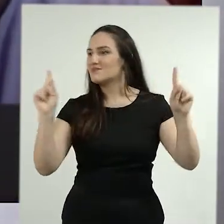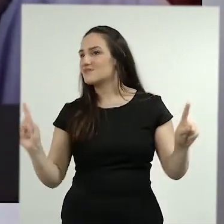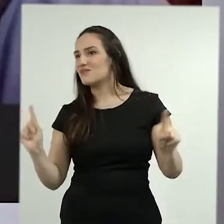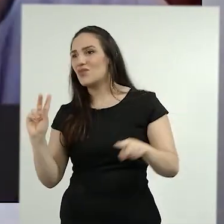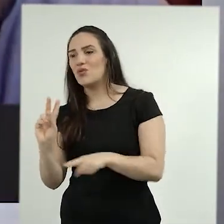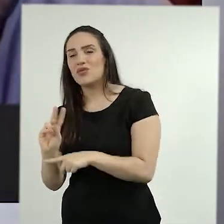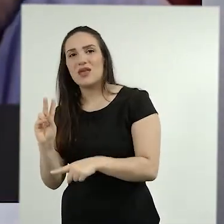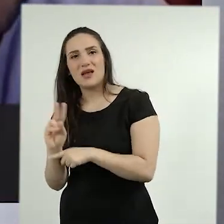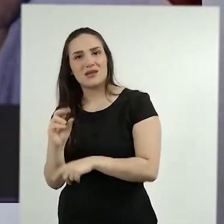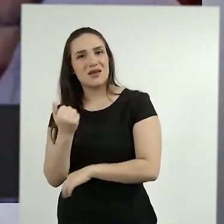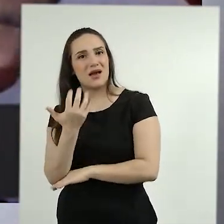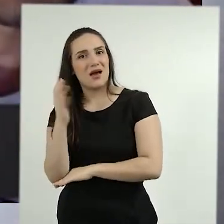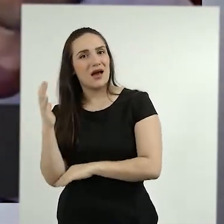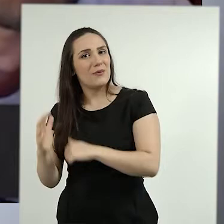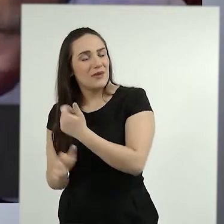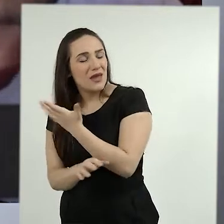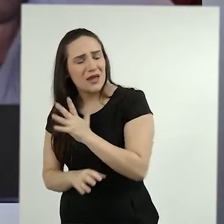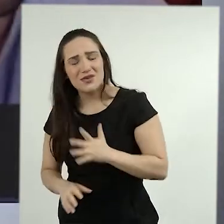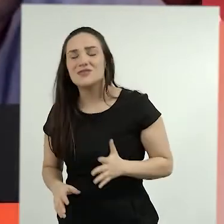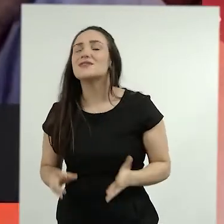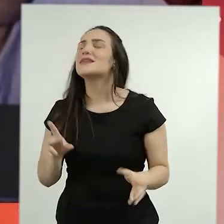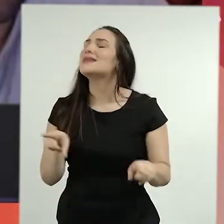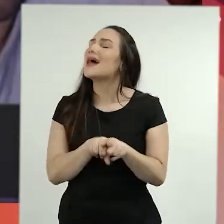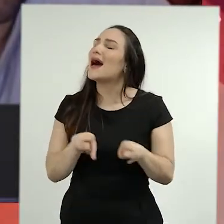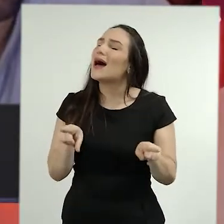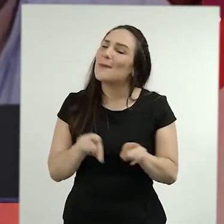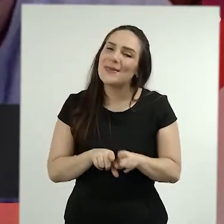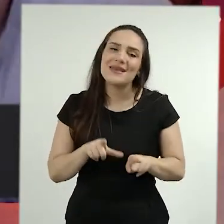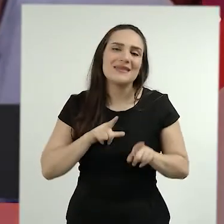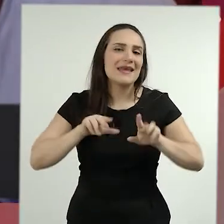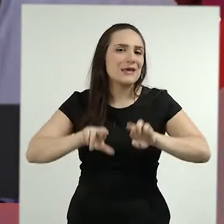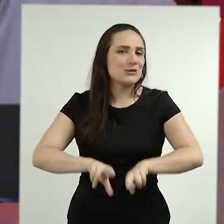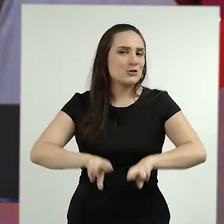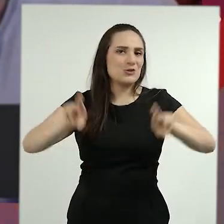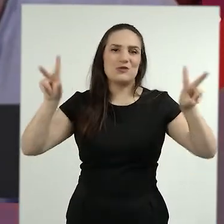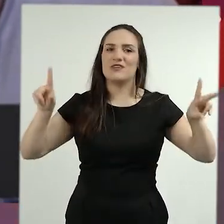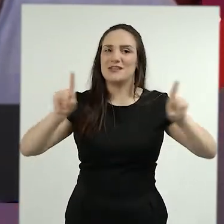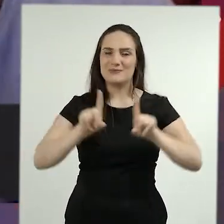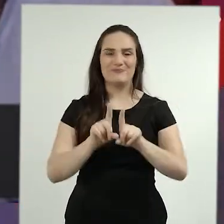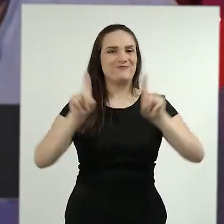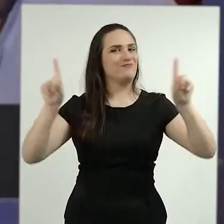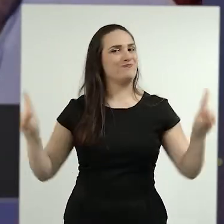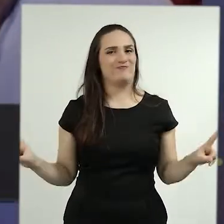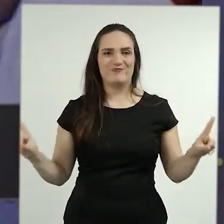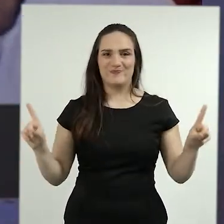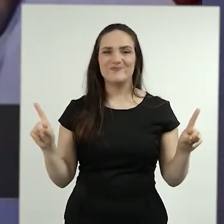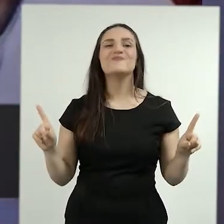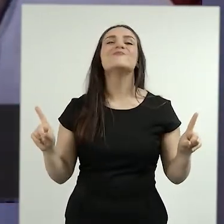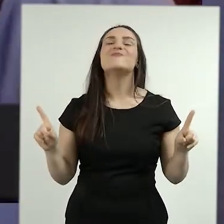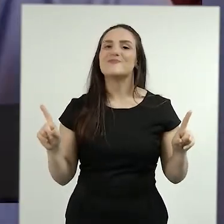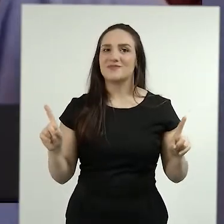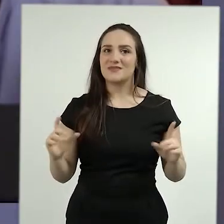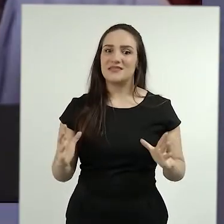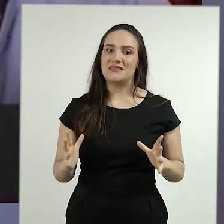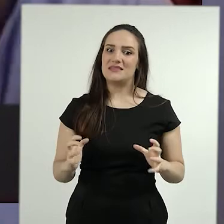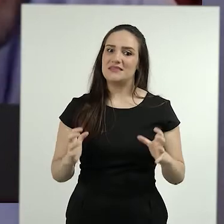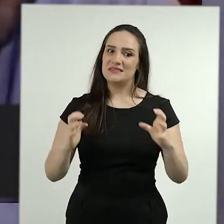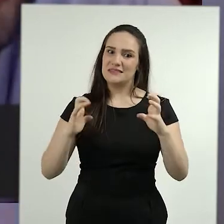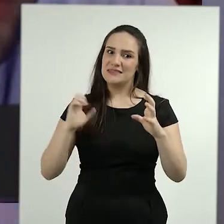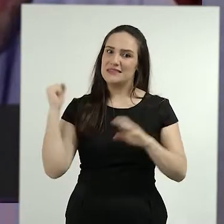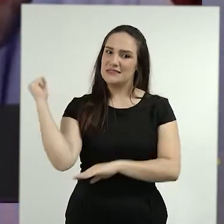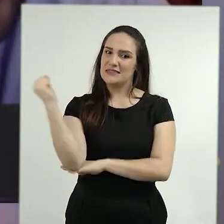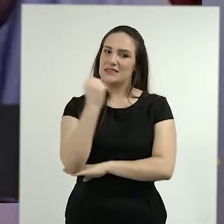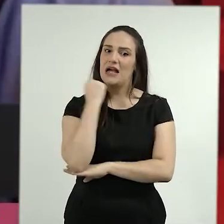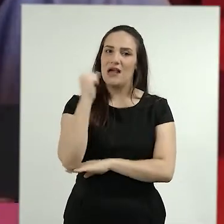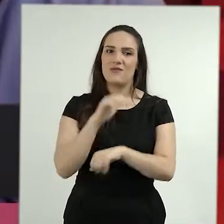vai defender o seu interesse, seja ambiental, né, seja da conservação ou da pecuária, o conflito